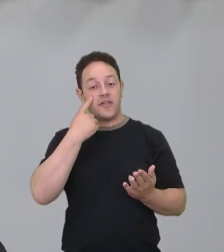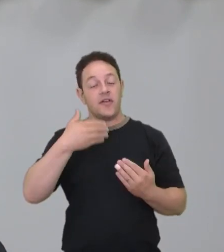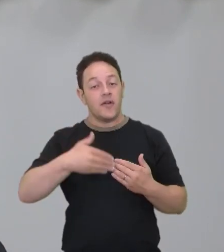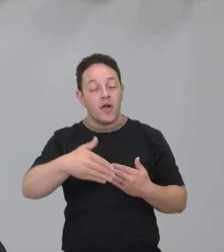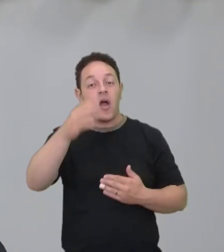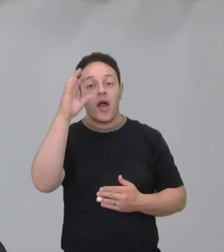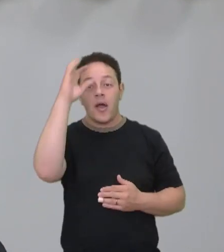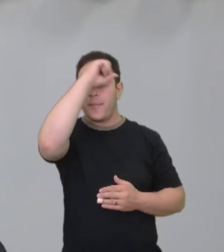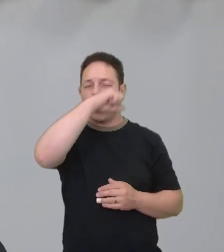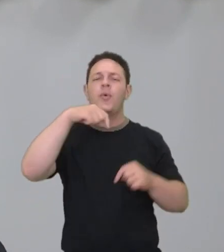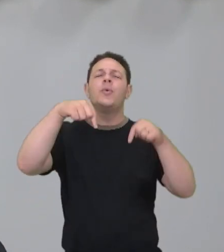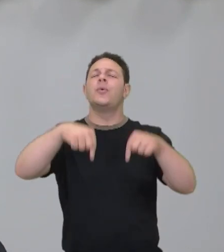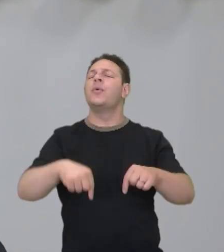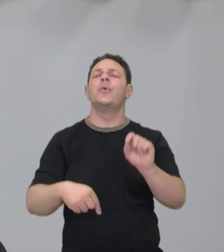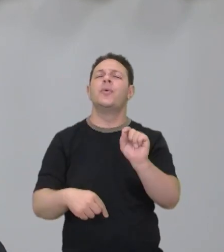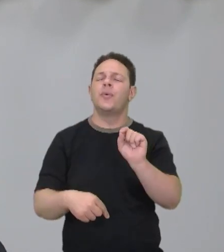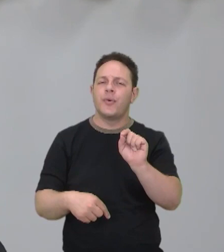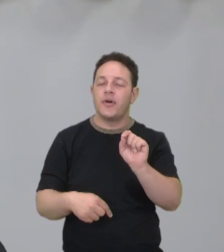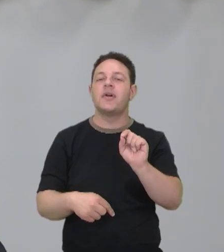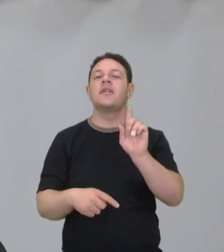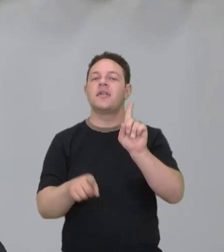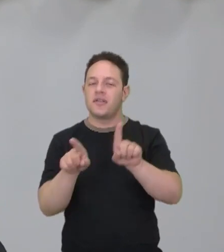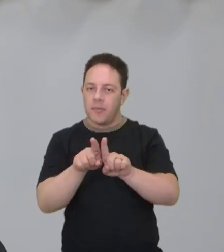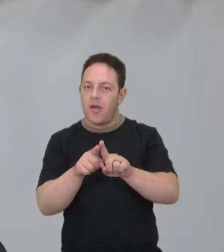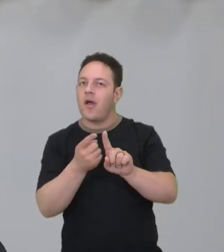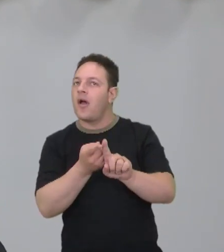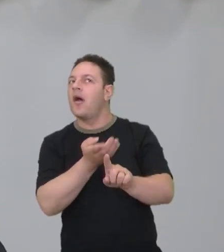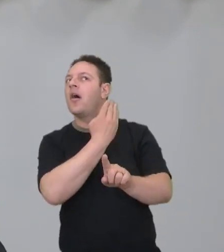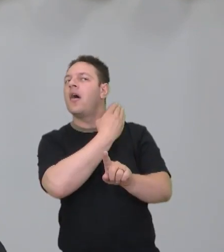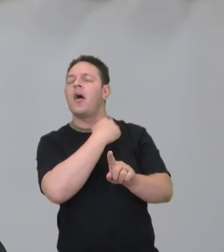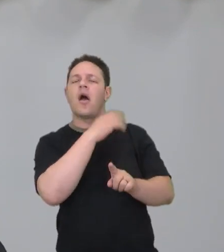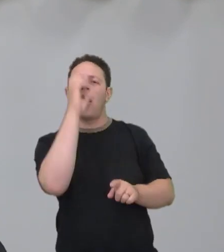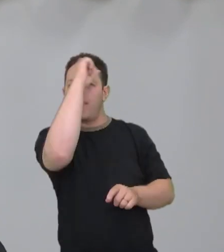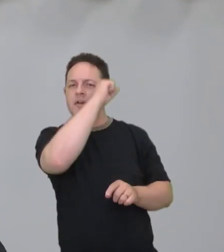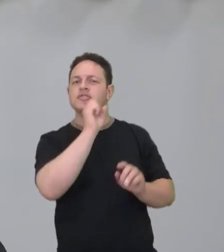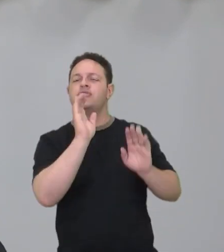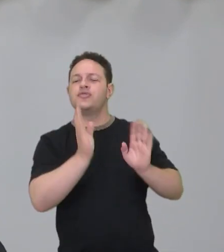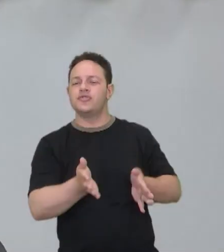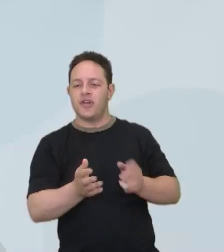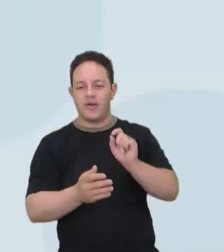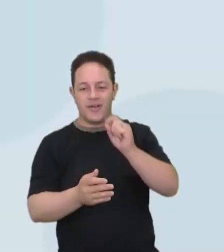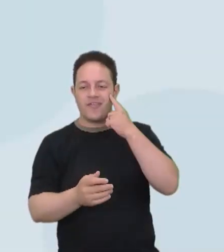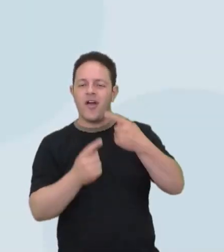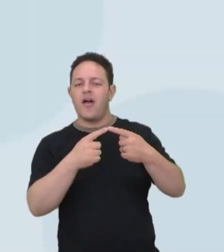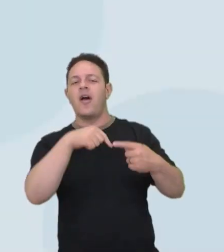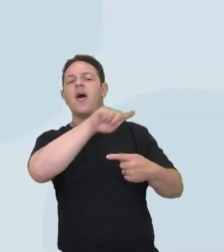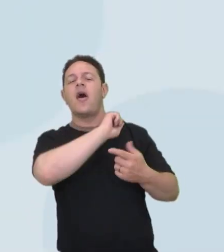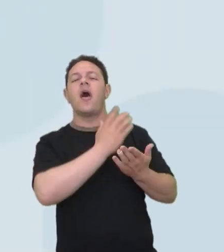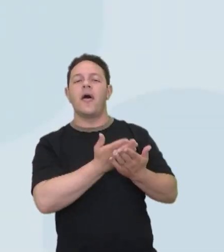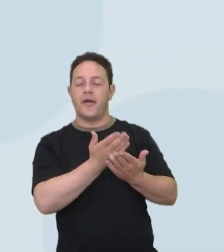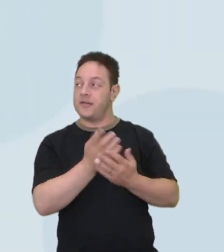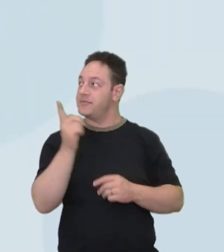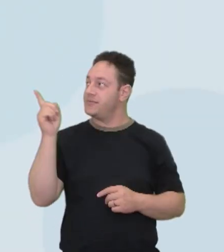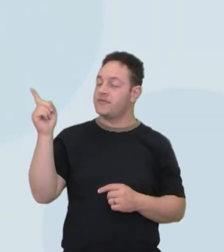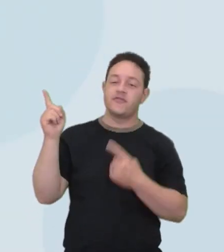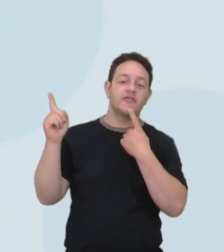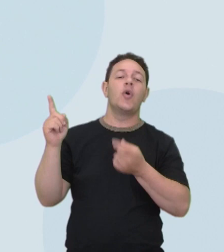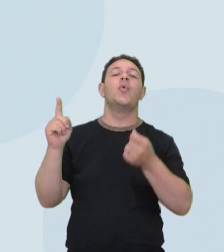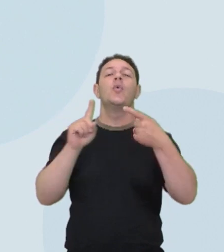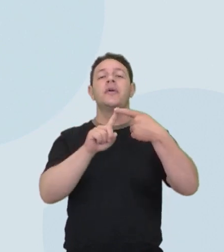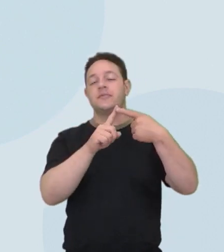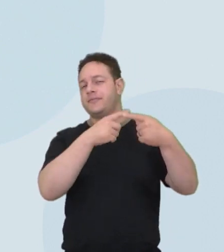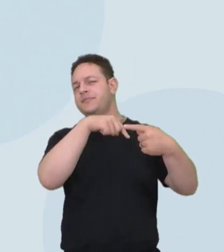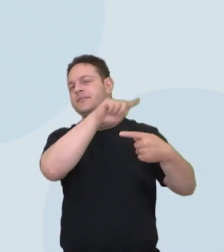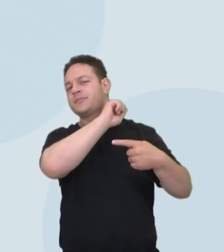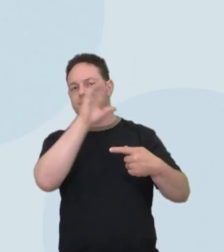aprender hoje e o que a gente viu, né? Vamos retomar um pouquinho do que a gente viu na nossa última aula. Na aula passada, a gente